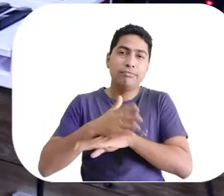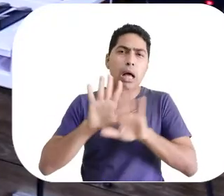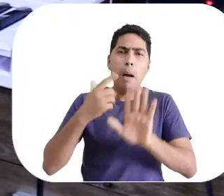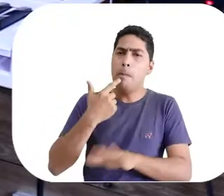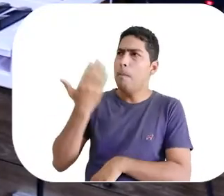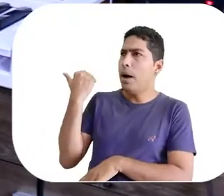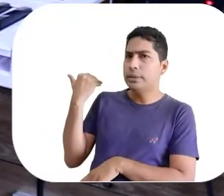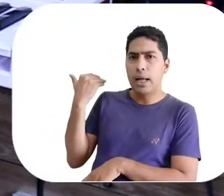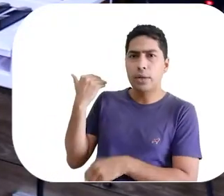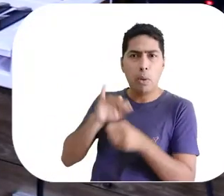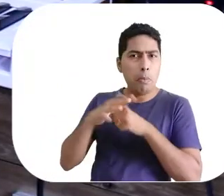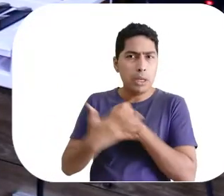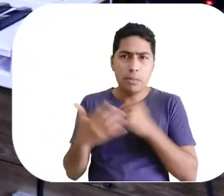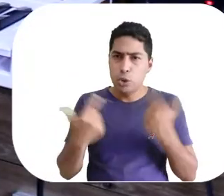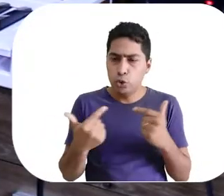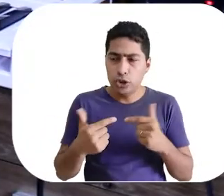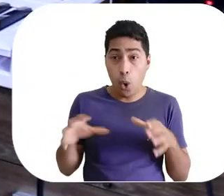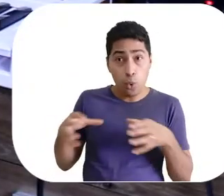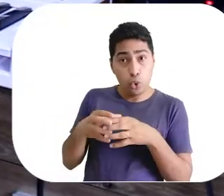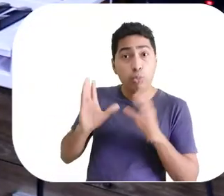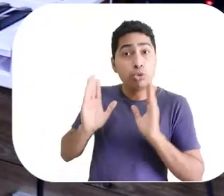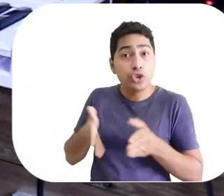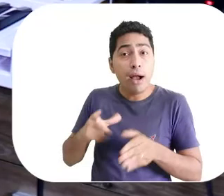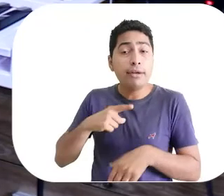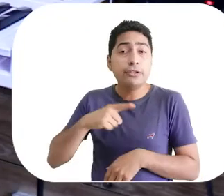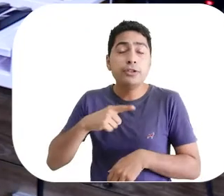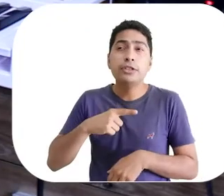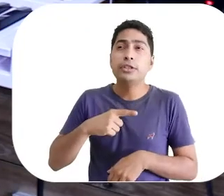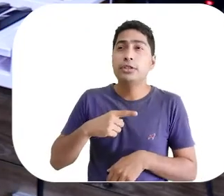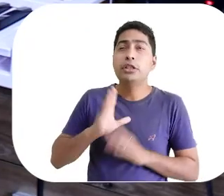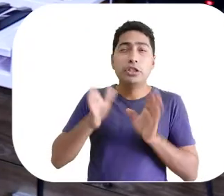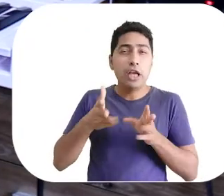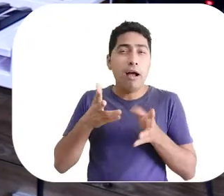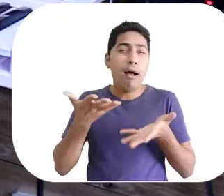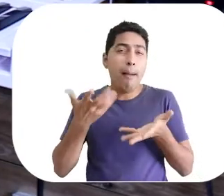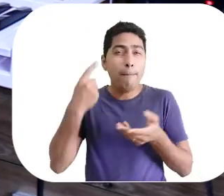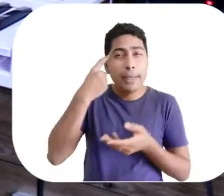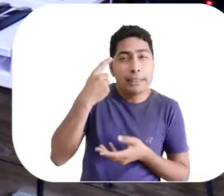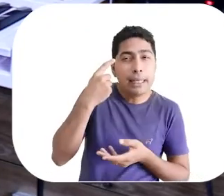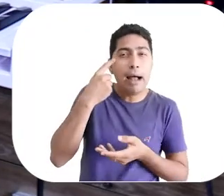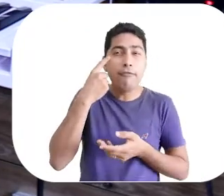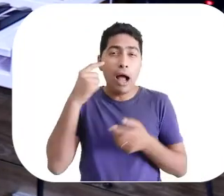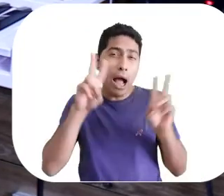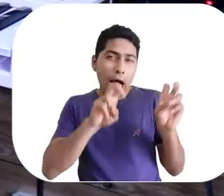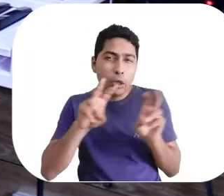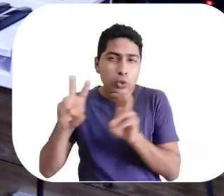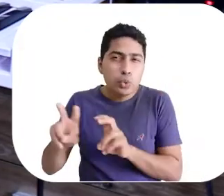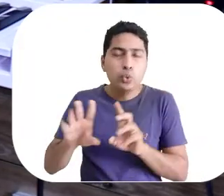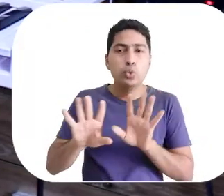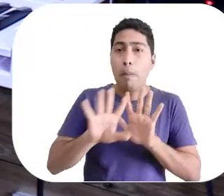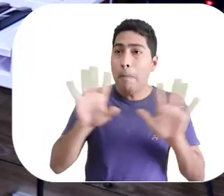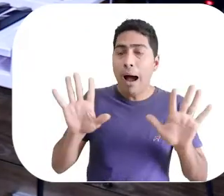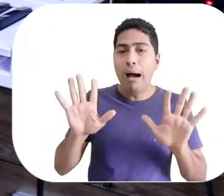período de pandemia, o grupo já tinha já alguns olhos para essas questões, né? Não de uma forma